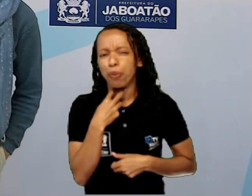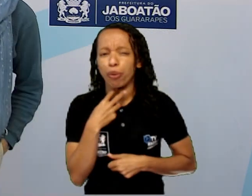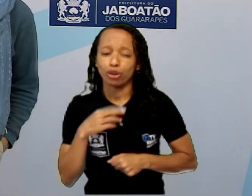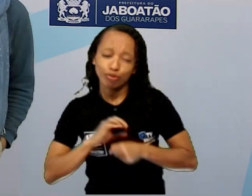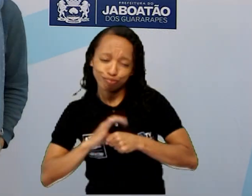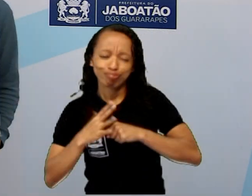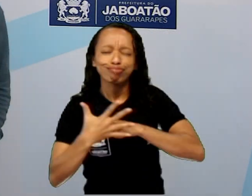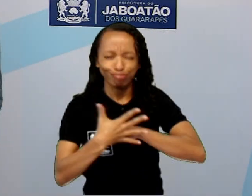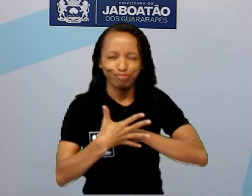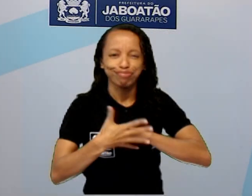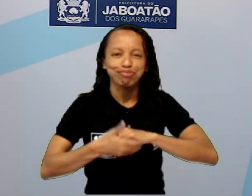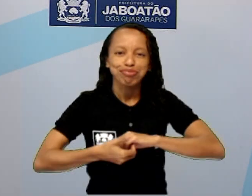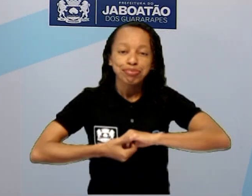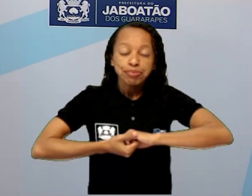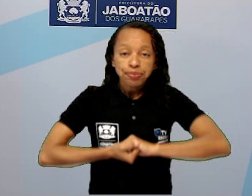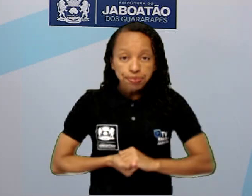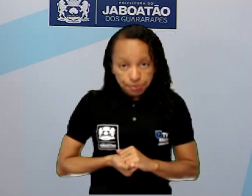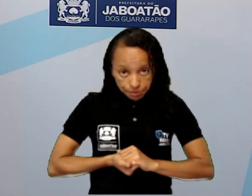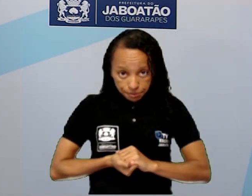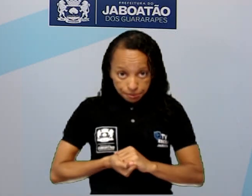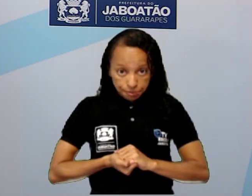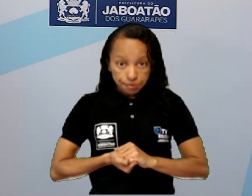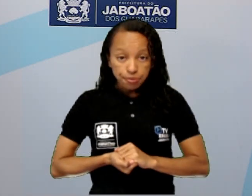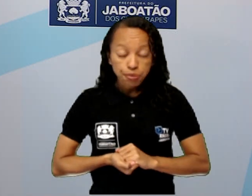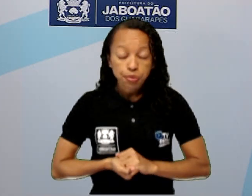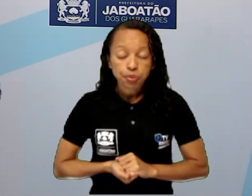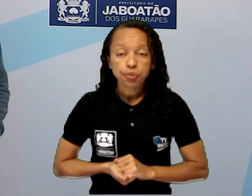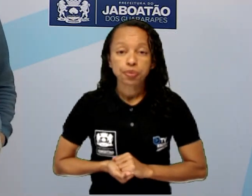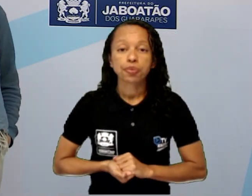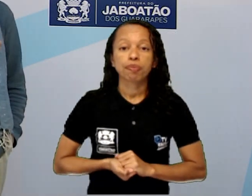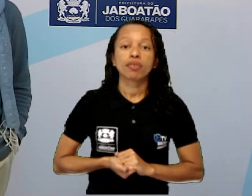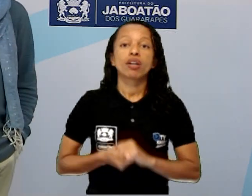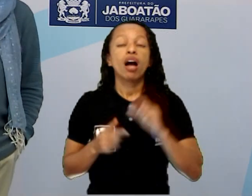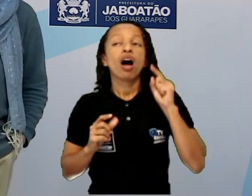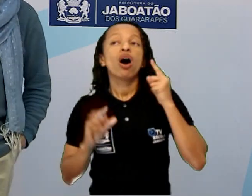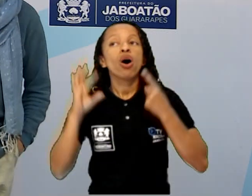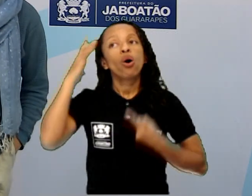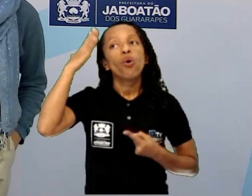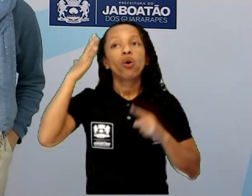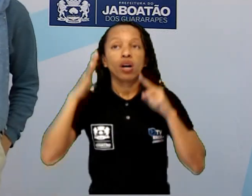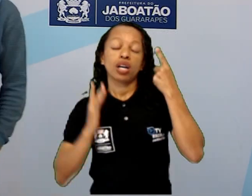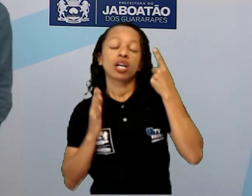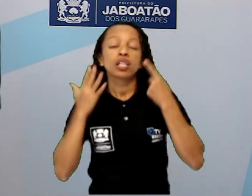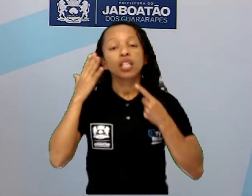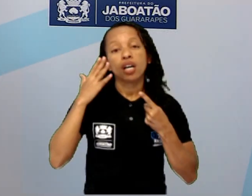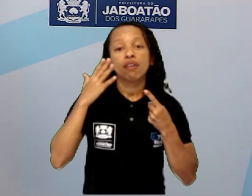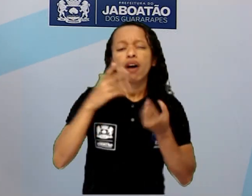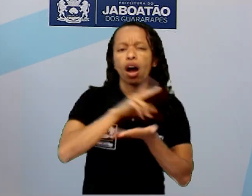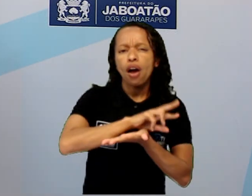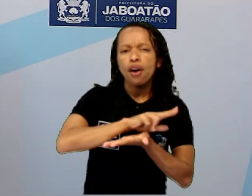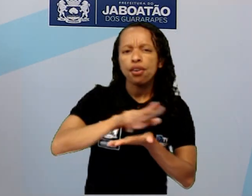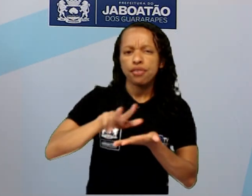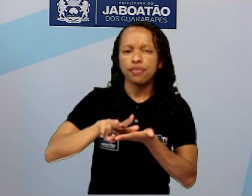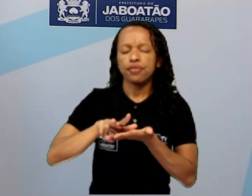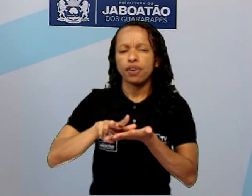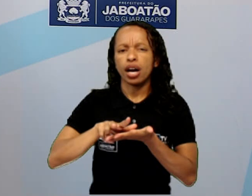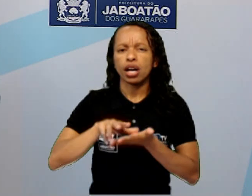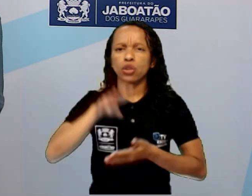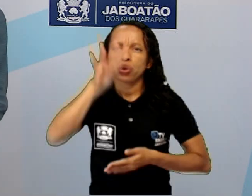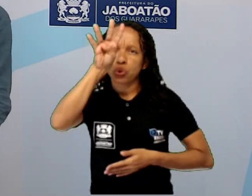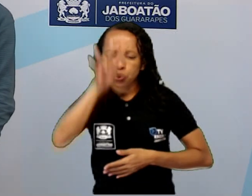normalidade. A data do carnaval, curiosamente, ela varia de ano para ano. Ela não é nunca no mesmo dia, porque